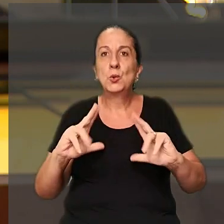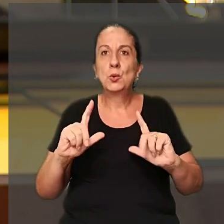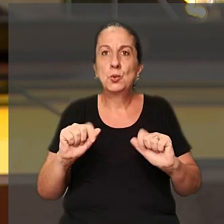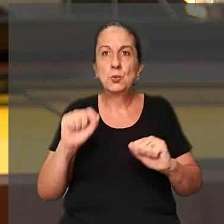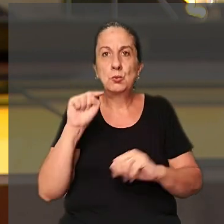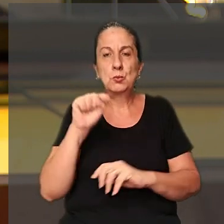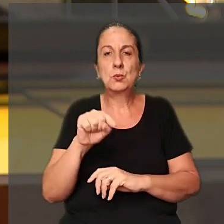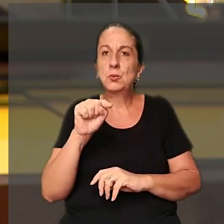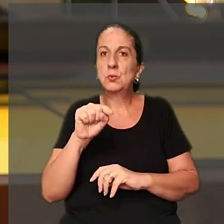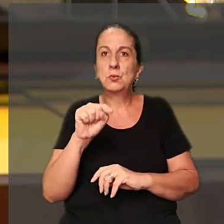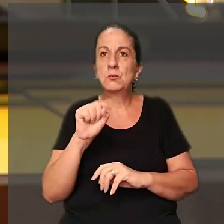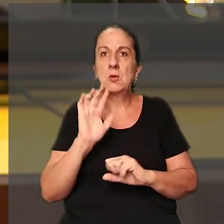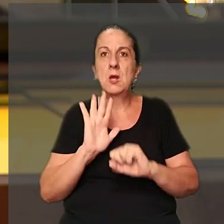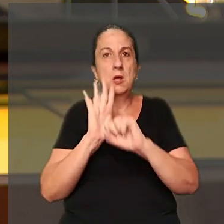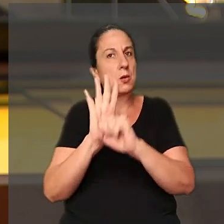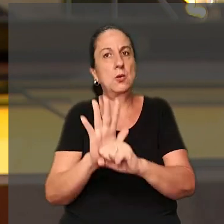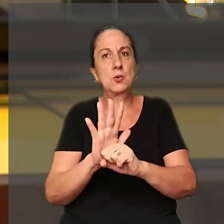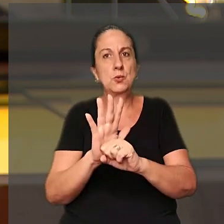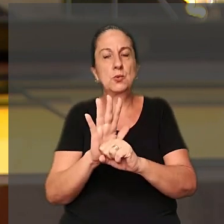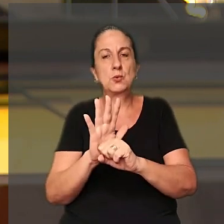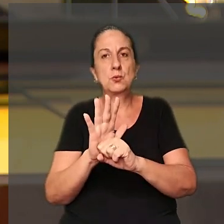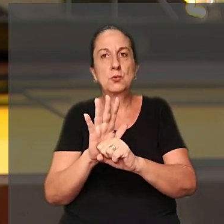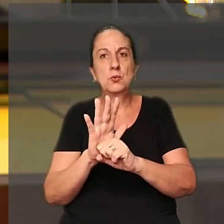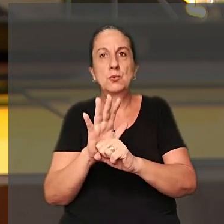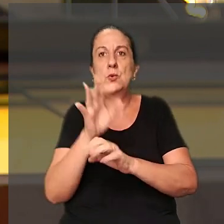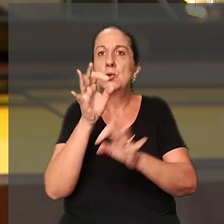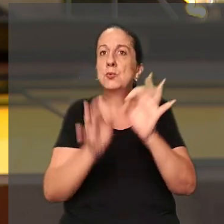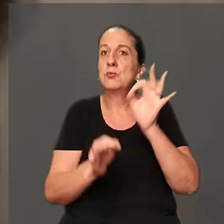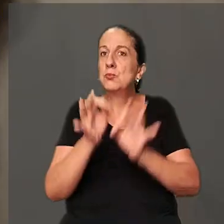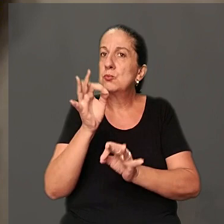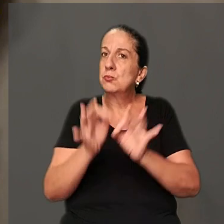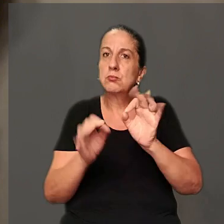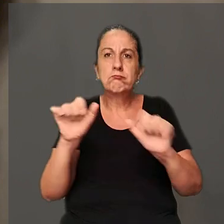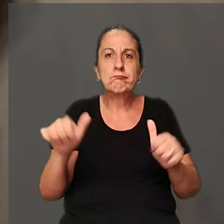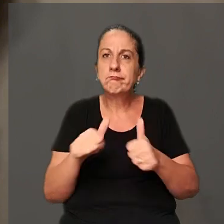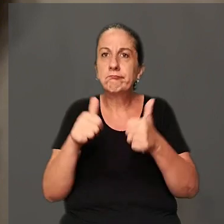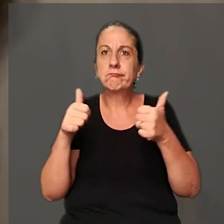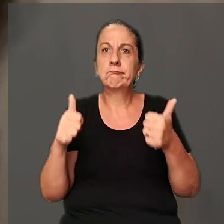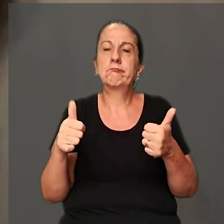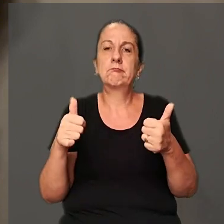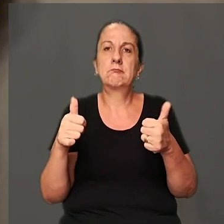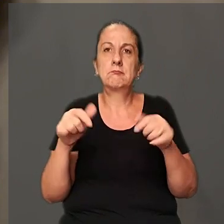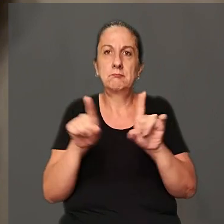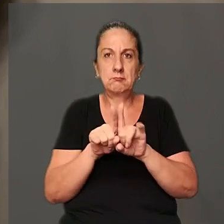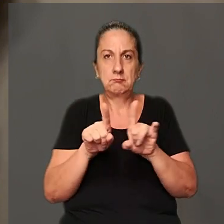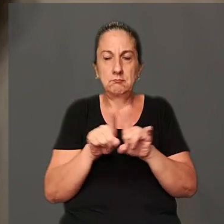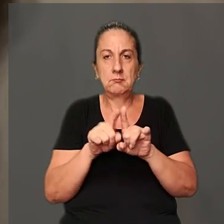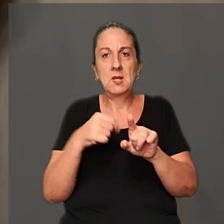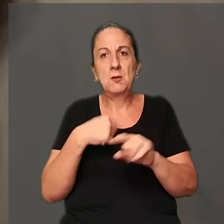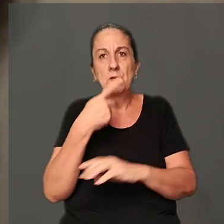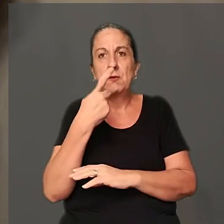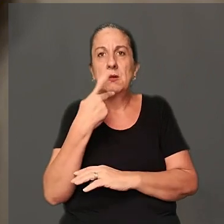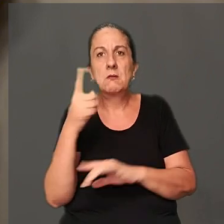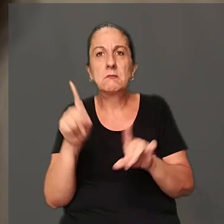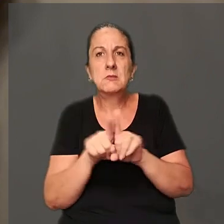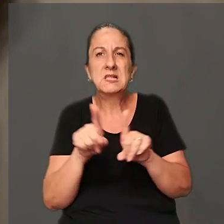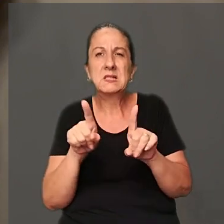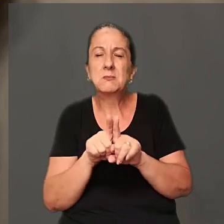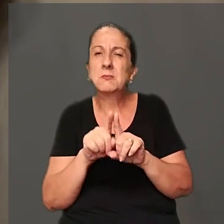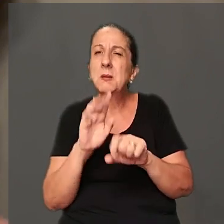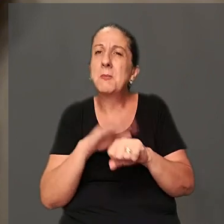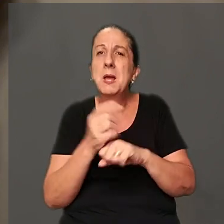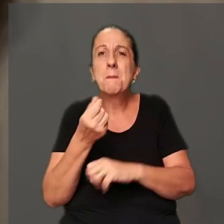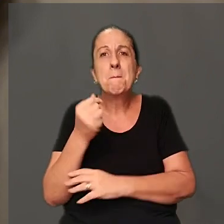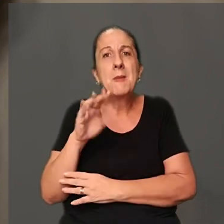isso conspirou em favor de uma prestação judicional melhor e eu diria assim até